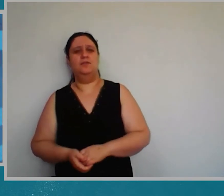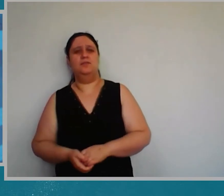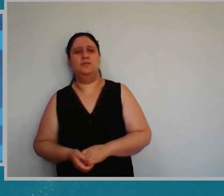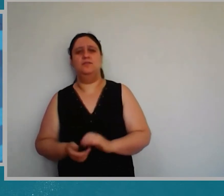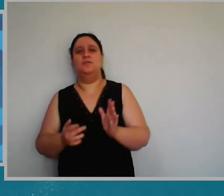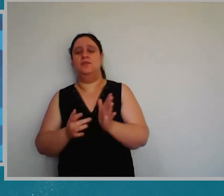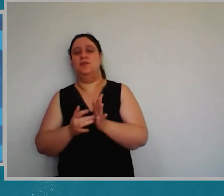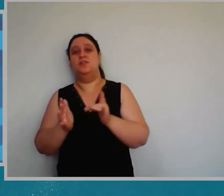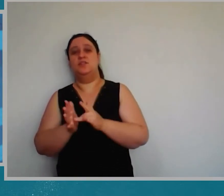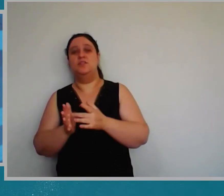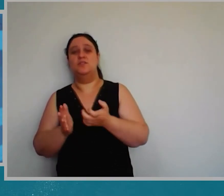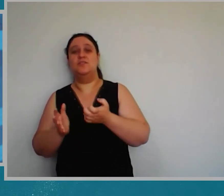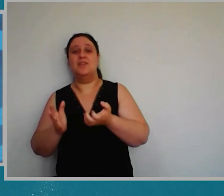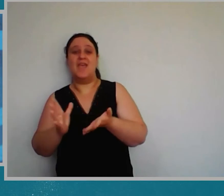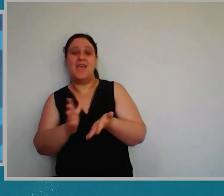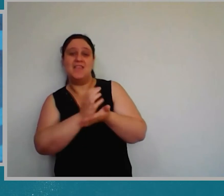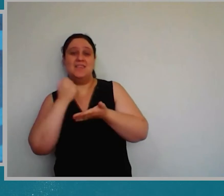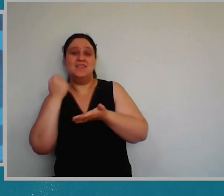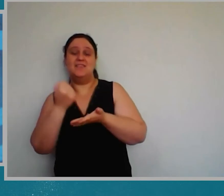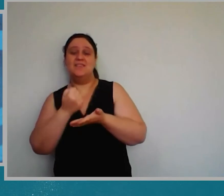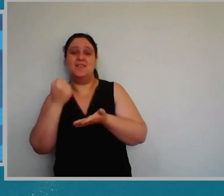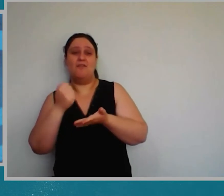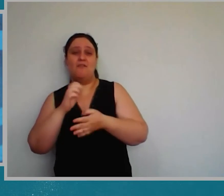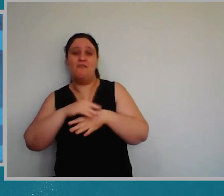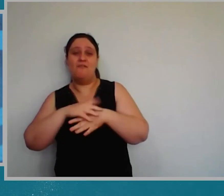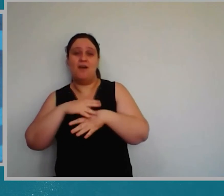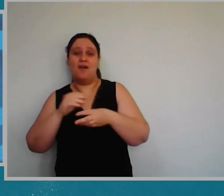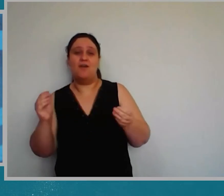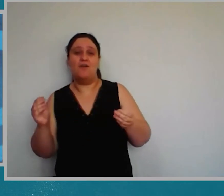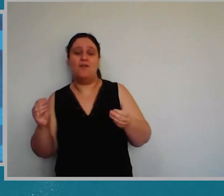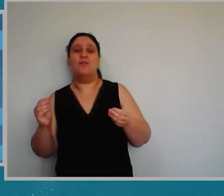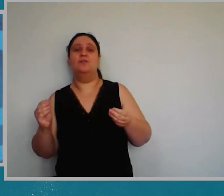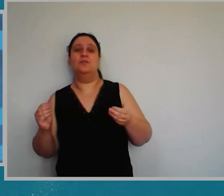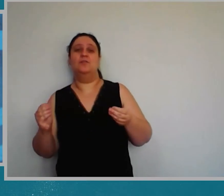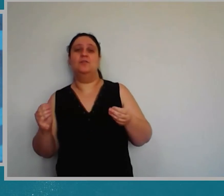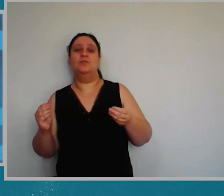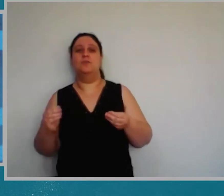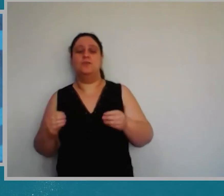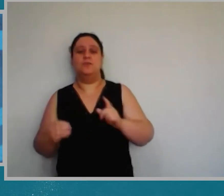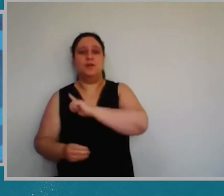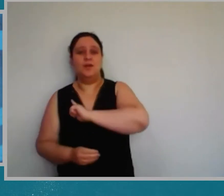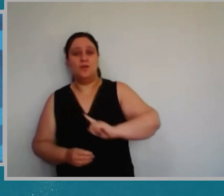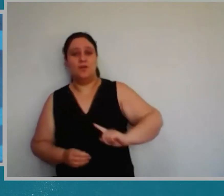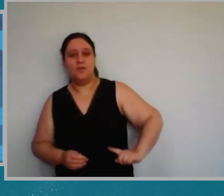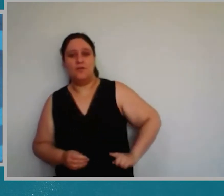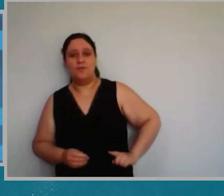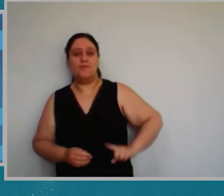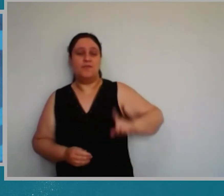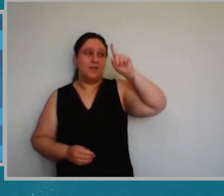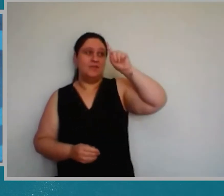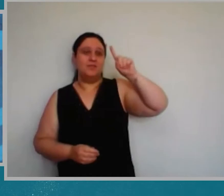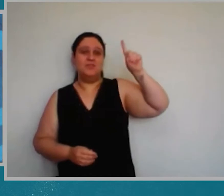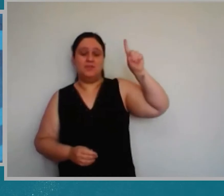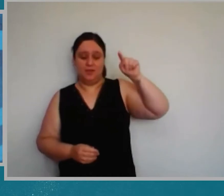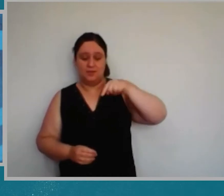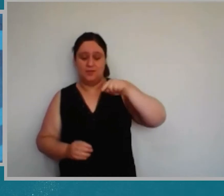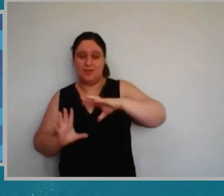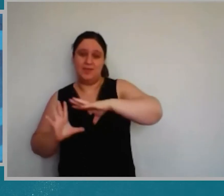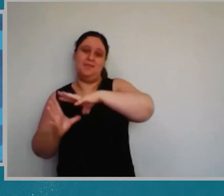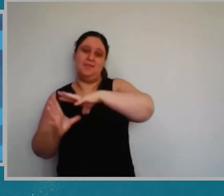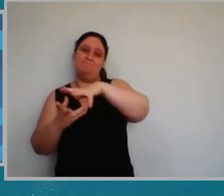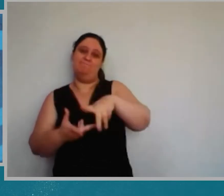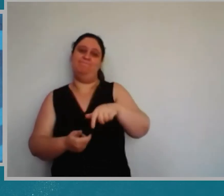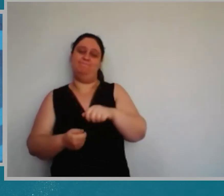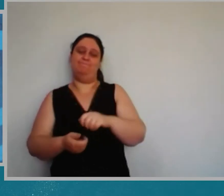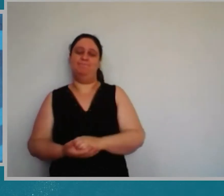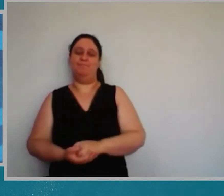o povo. Ele veio para curar o povo. Ele veio para trazer o governo de Deus aqui na terra. Aí